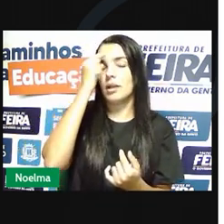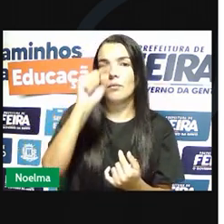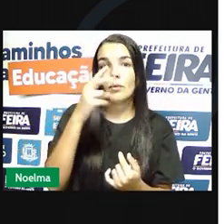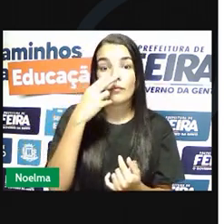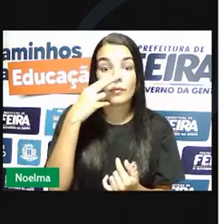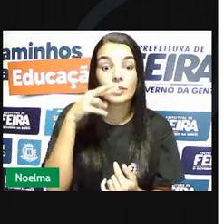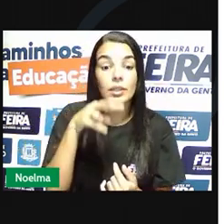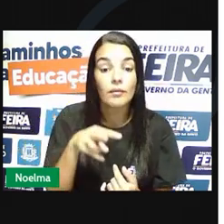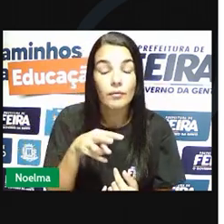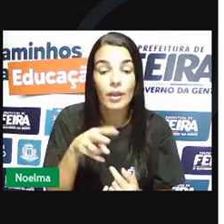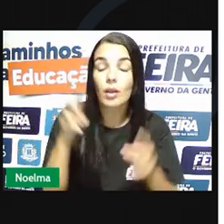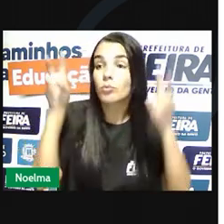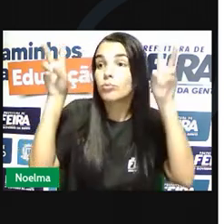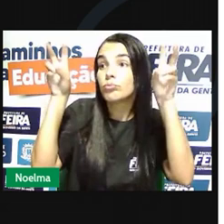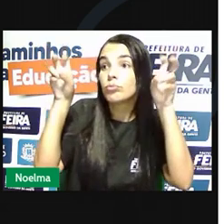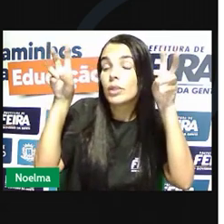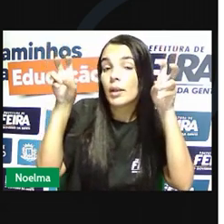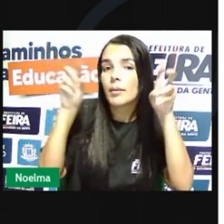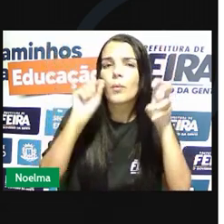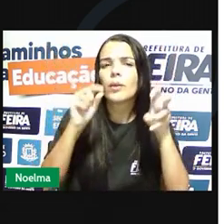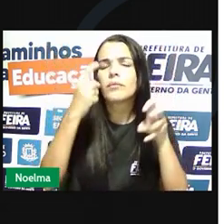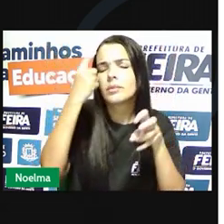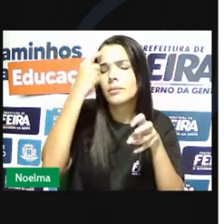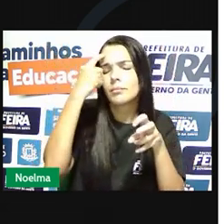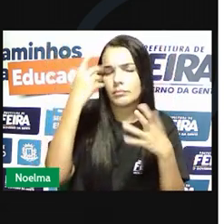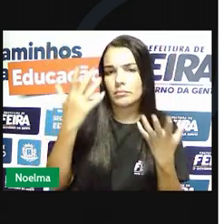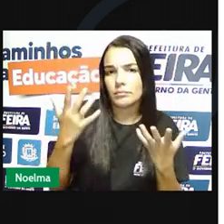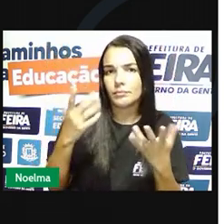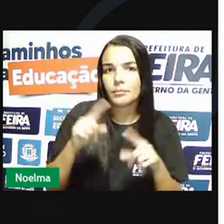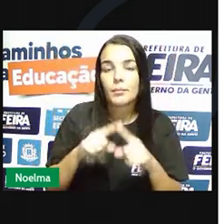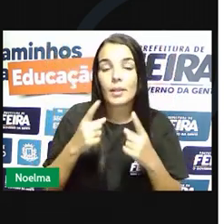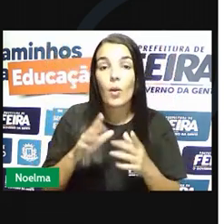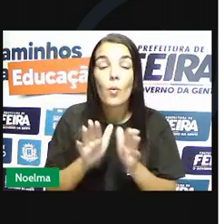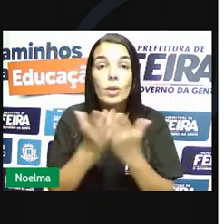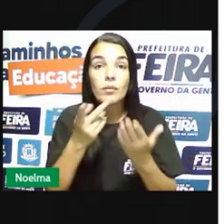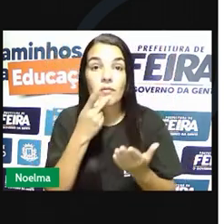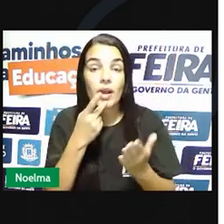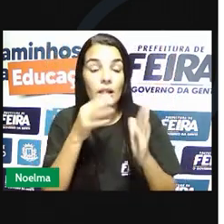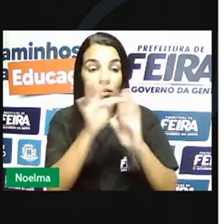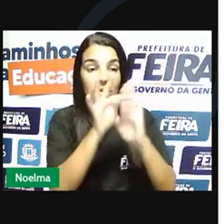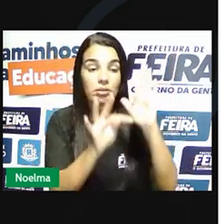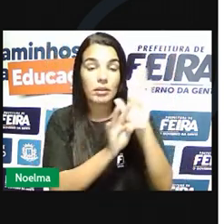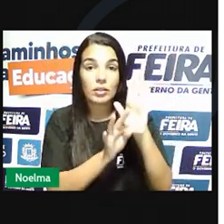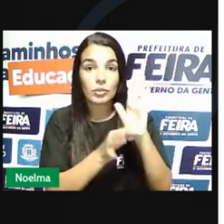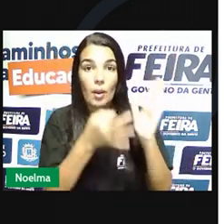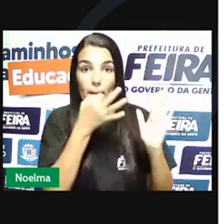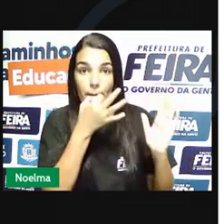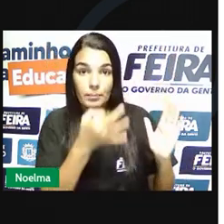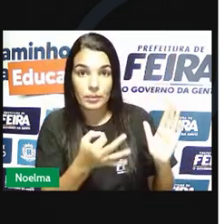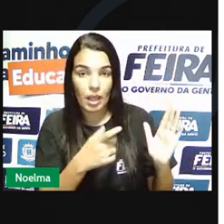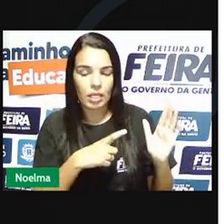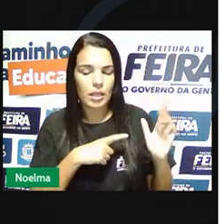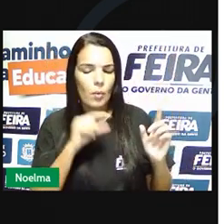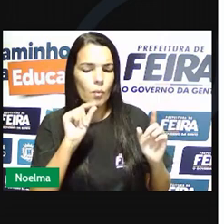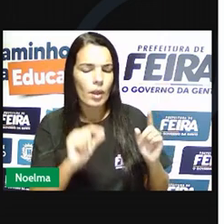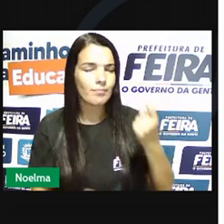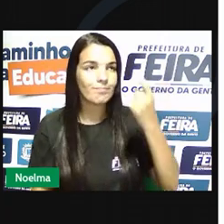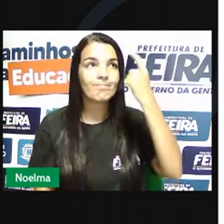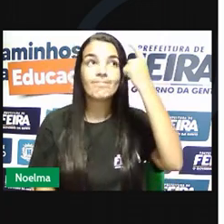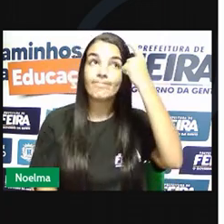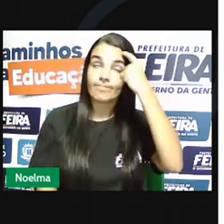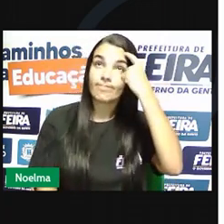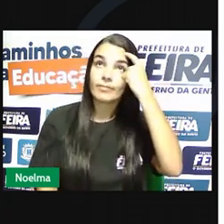enxerga de algum tema específico, certo? Então, quando você falar em dissertação argumentativa, eu tenho que ter um ponto de vista, aquilo que você